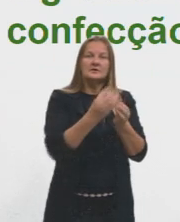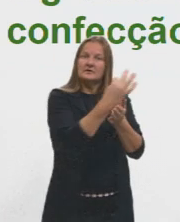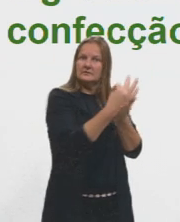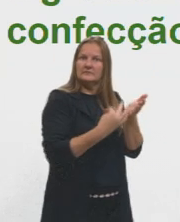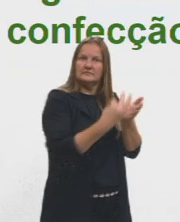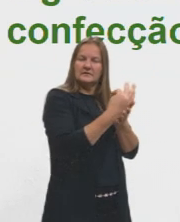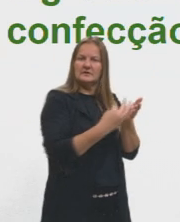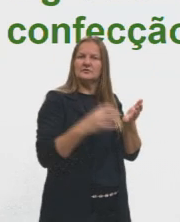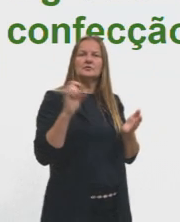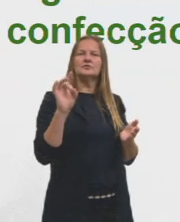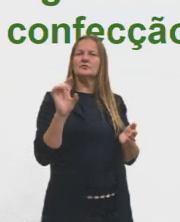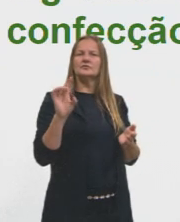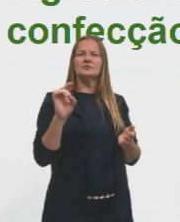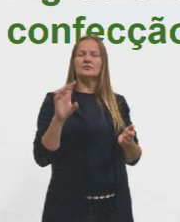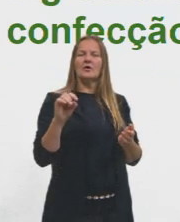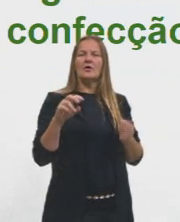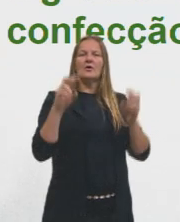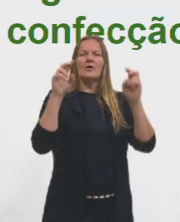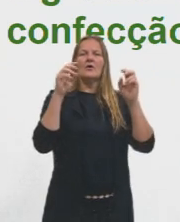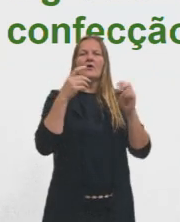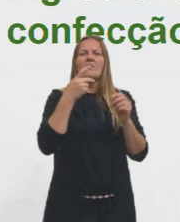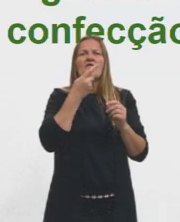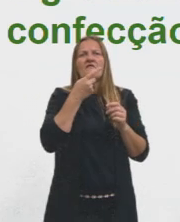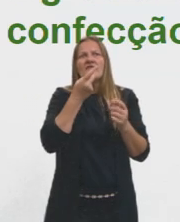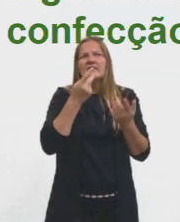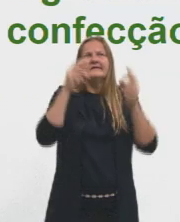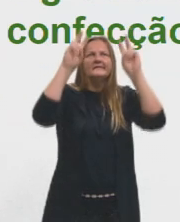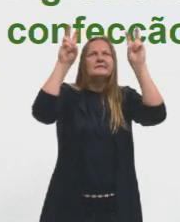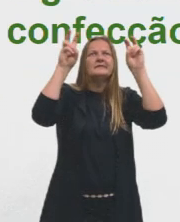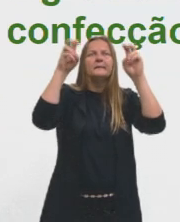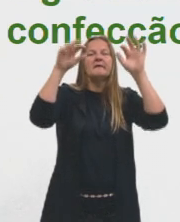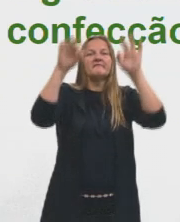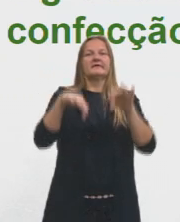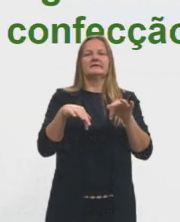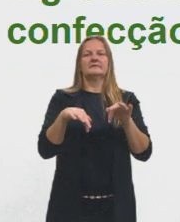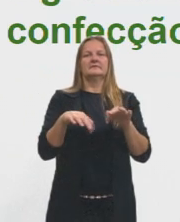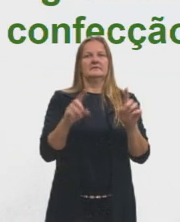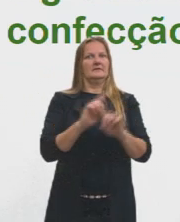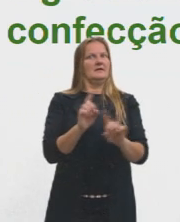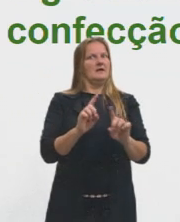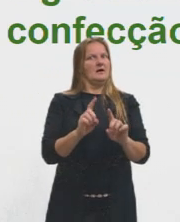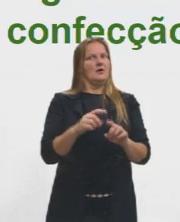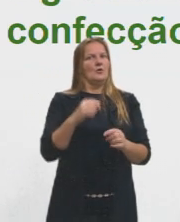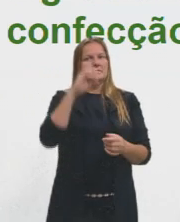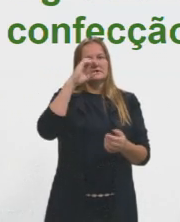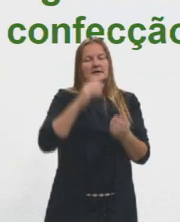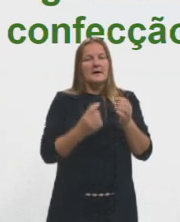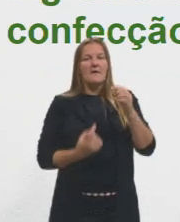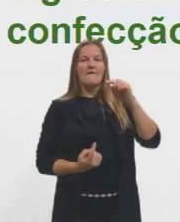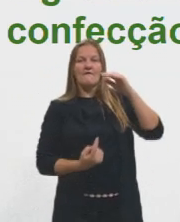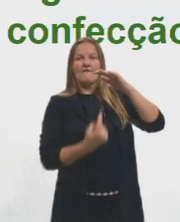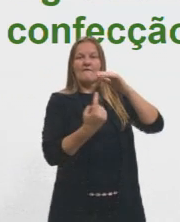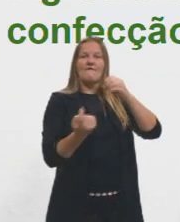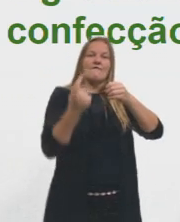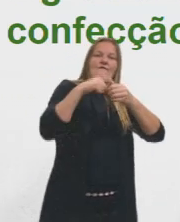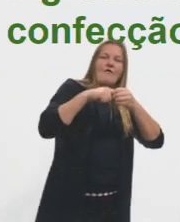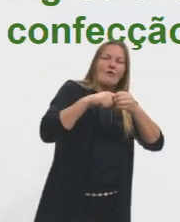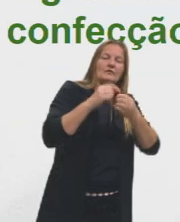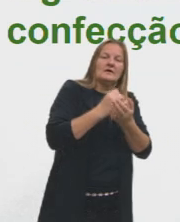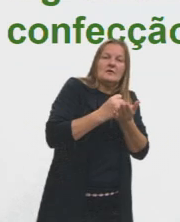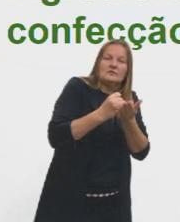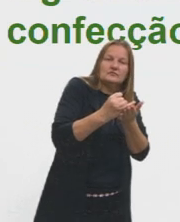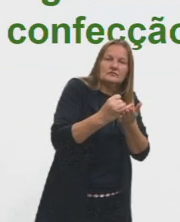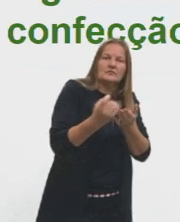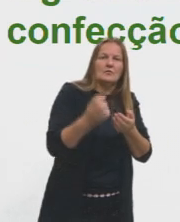consiste em apenas encerrar o assunto mas retomar o seu ponto primordial a tese e de